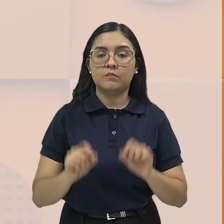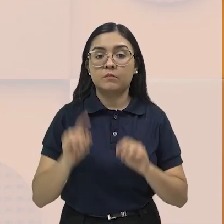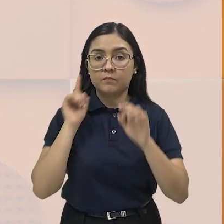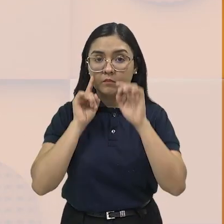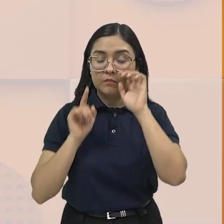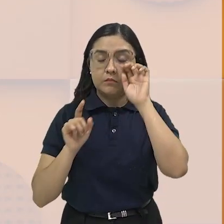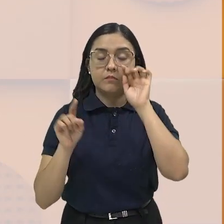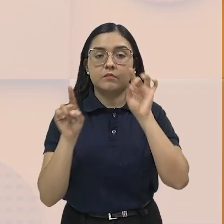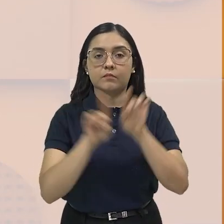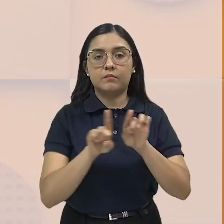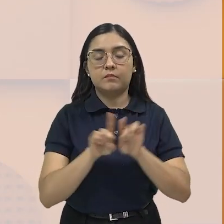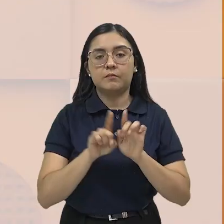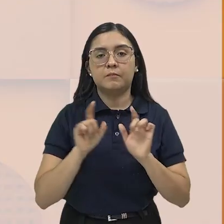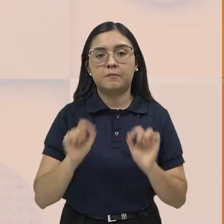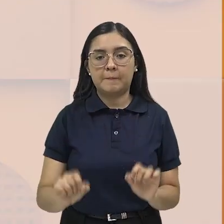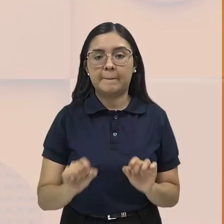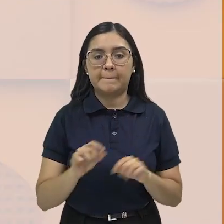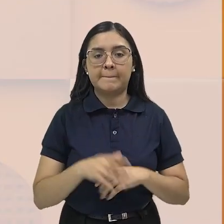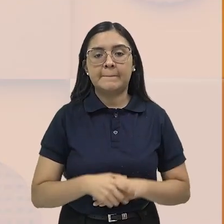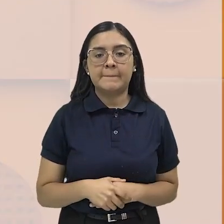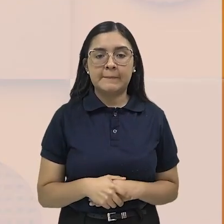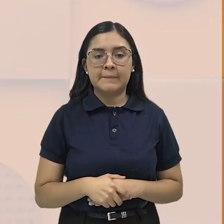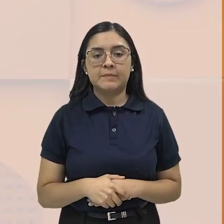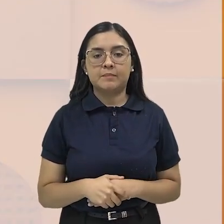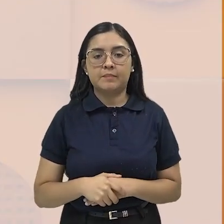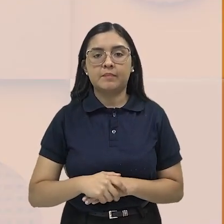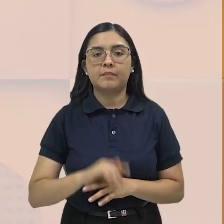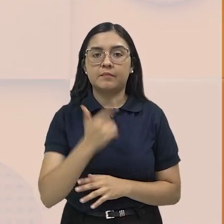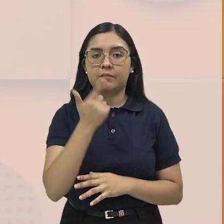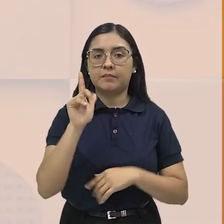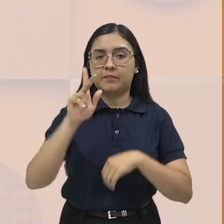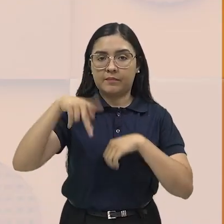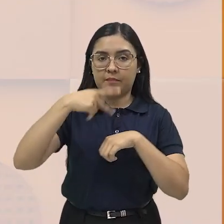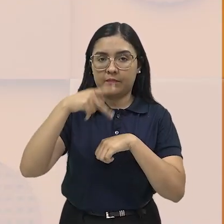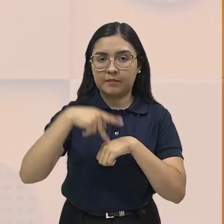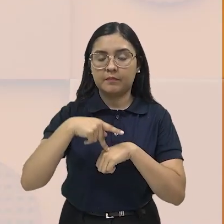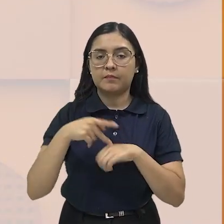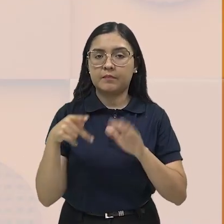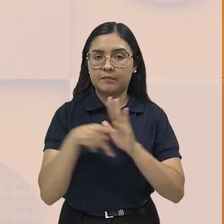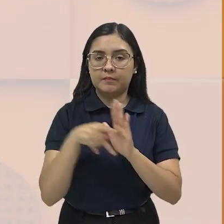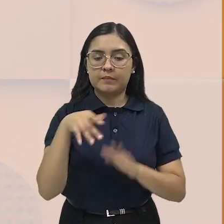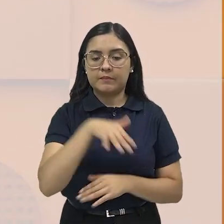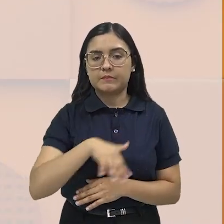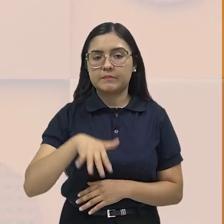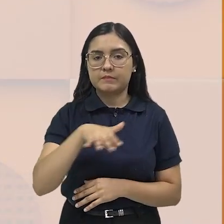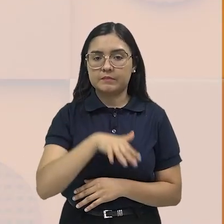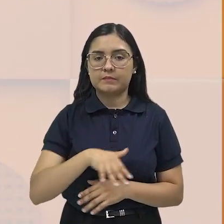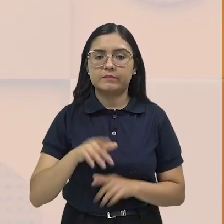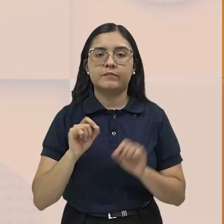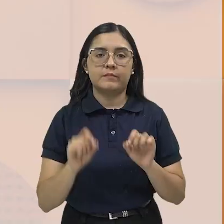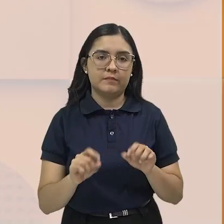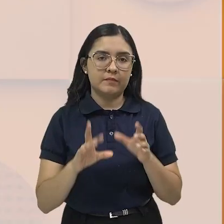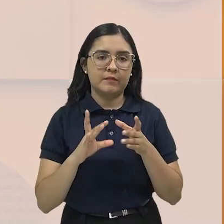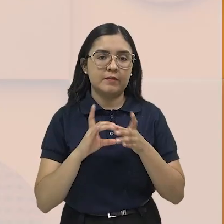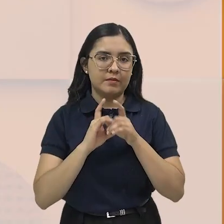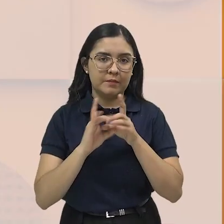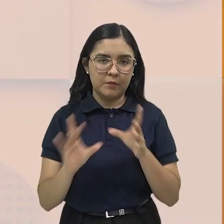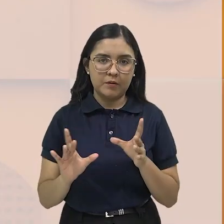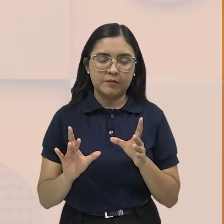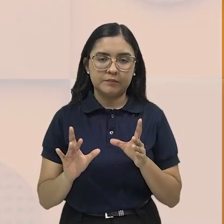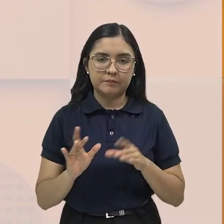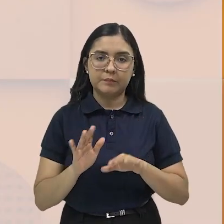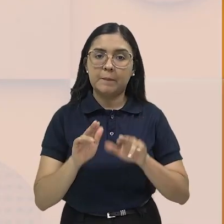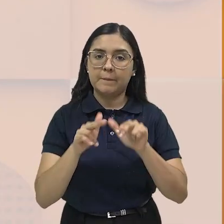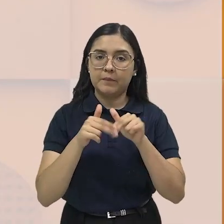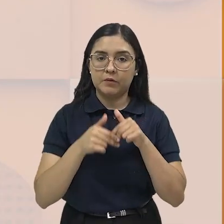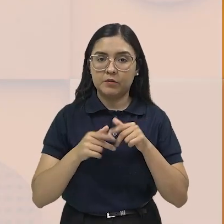e basicamente imposto ideologicamente aos outros países desse território dito democrático. É por isso que os